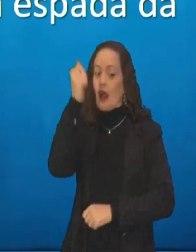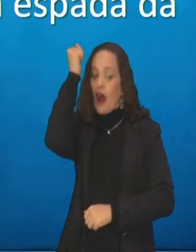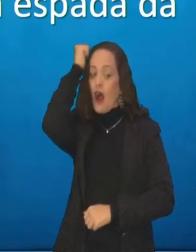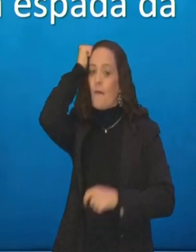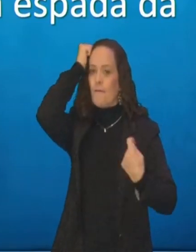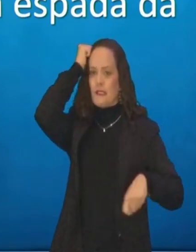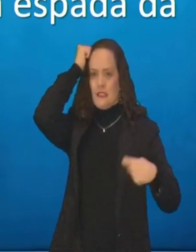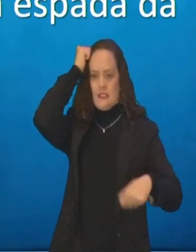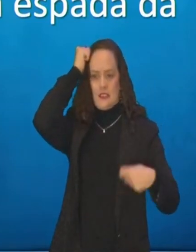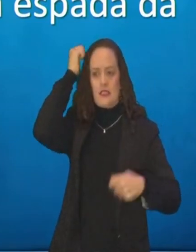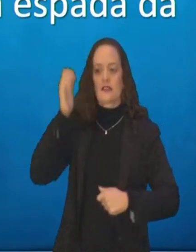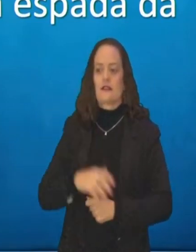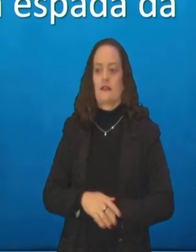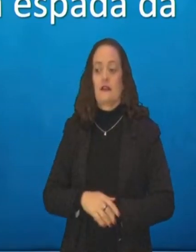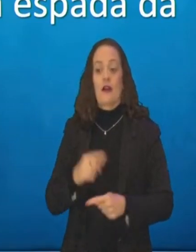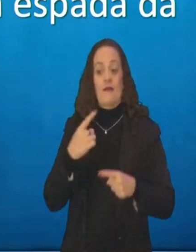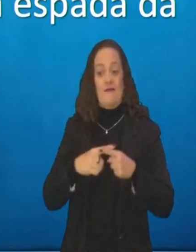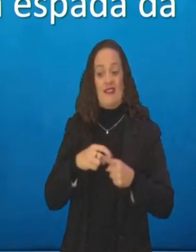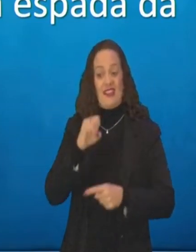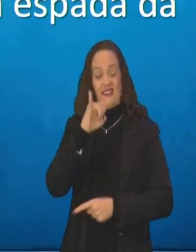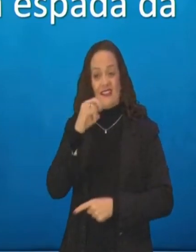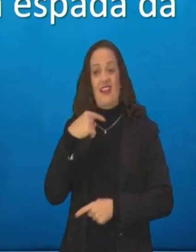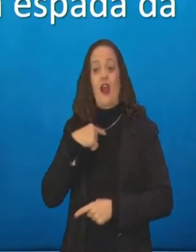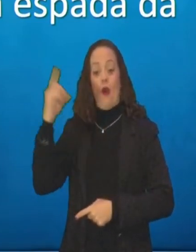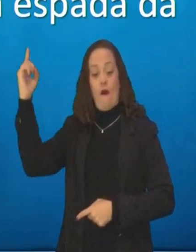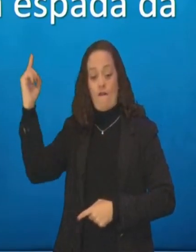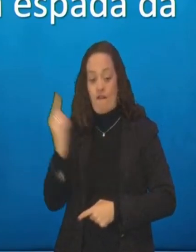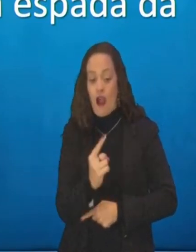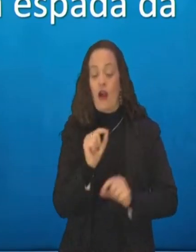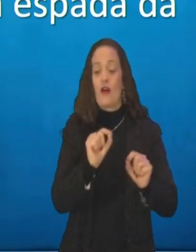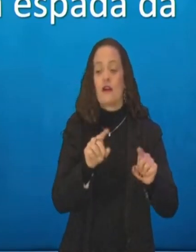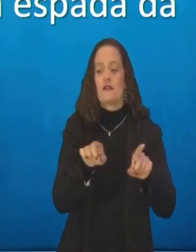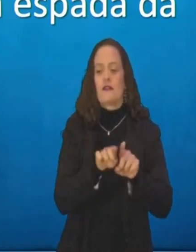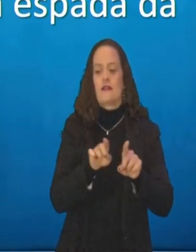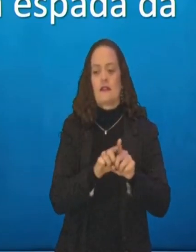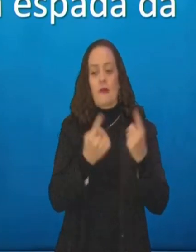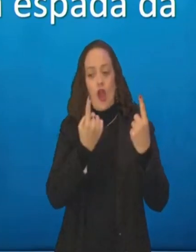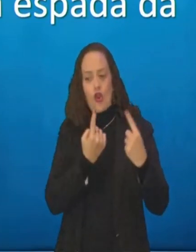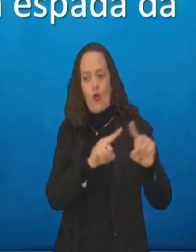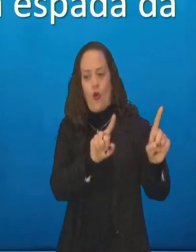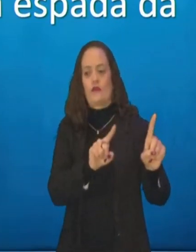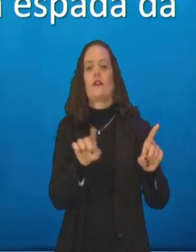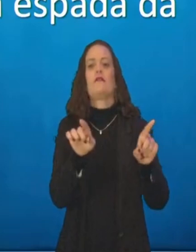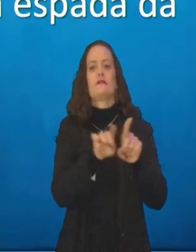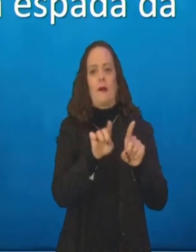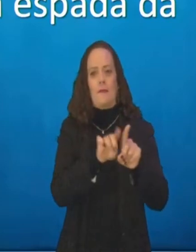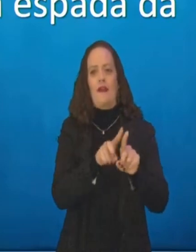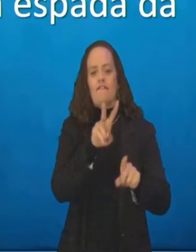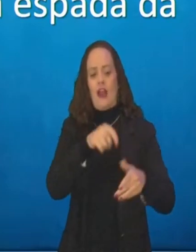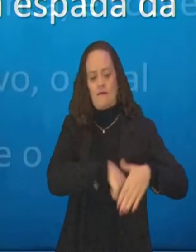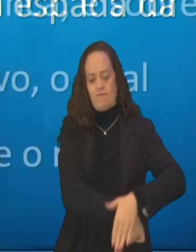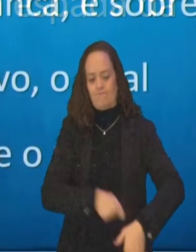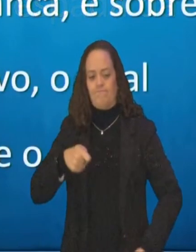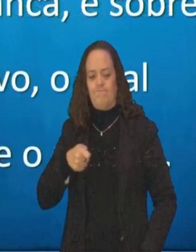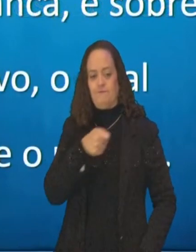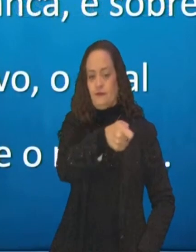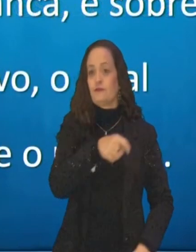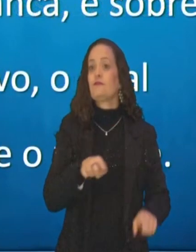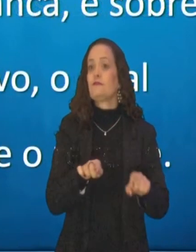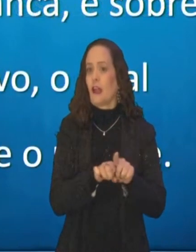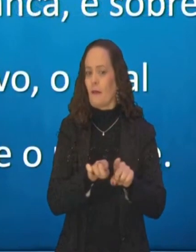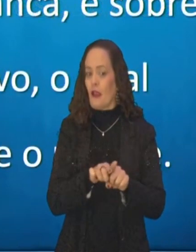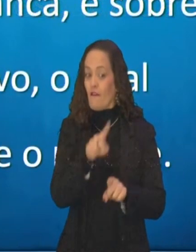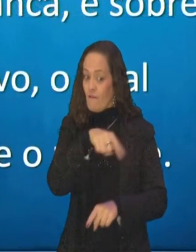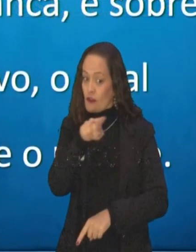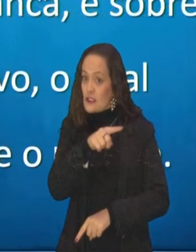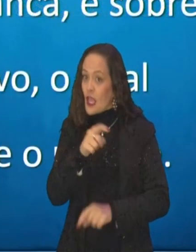arrepende-te, e se não, venho a ti sem demora, e contra eles pelejarei com espada da minha boca. Quem tem